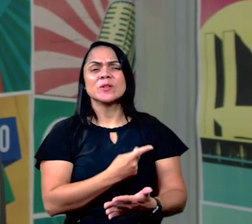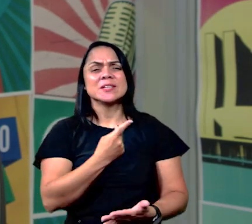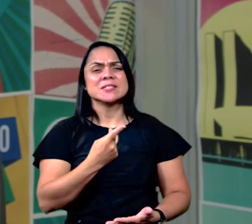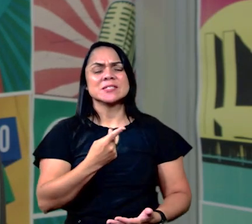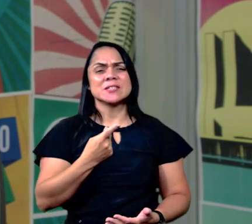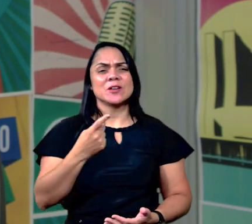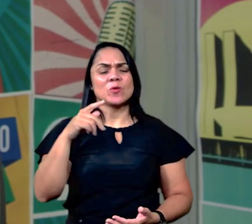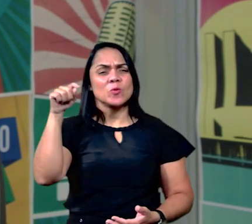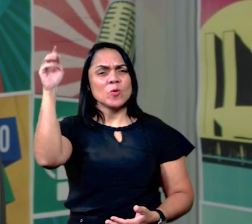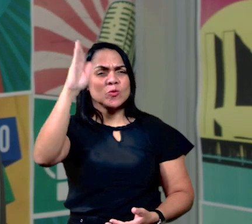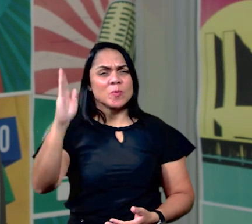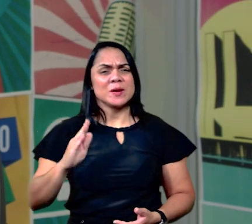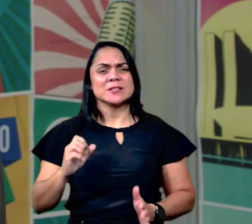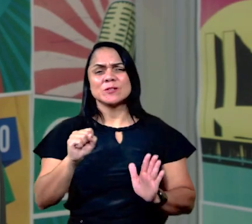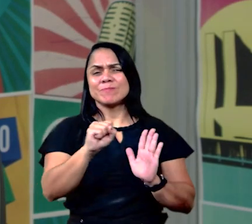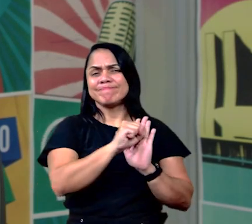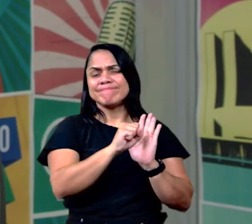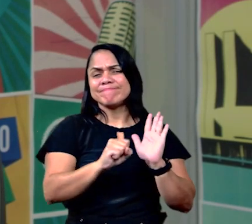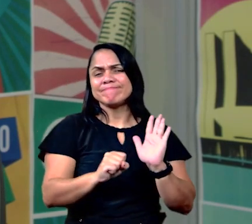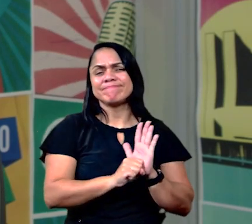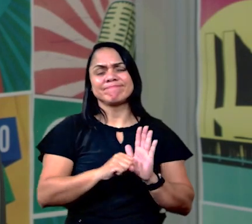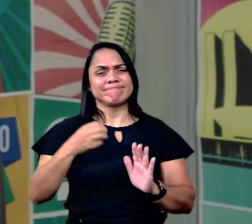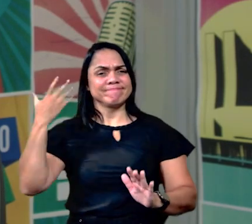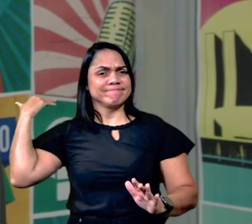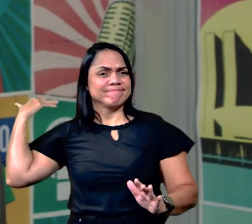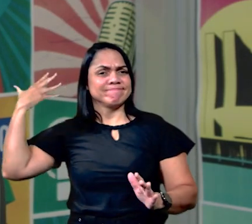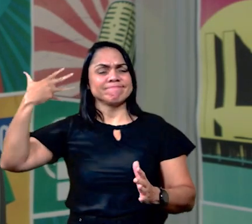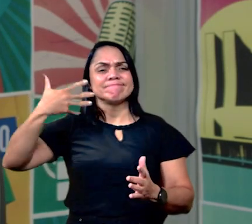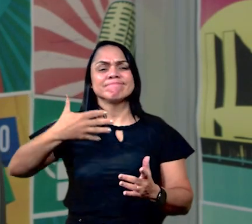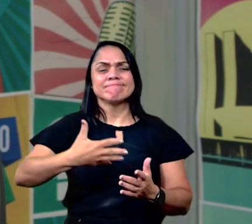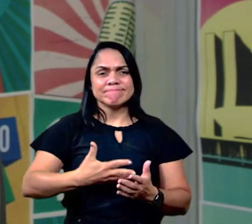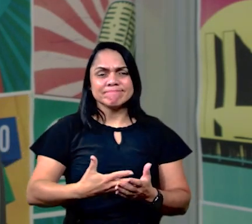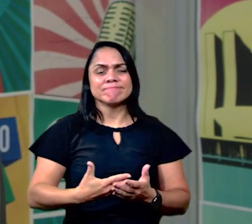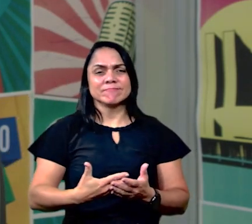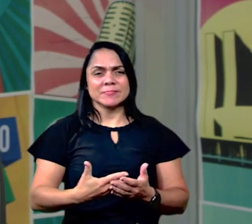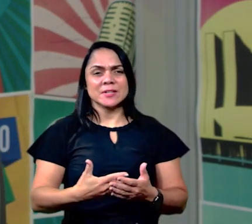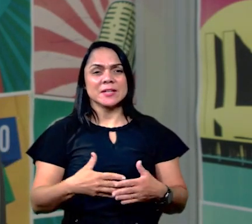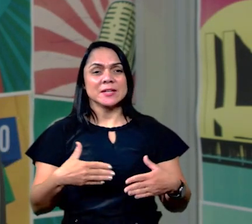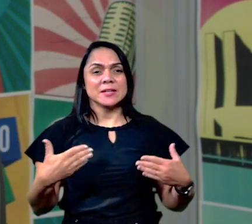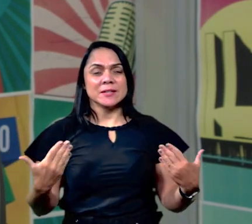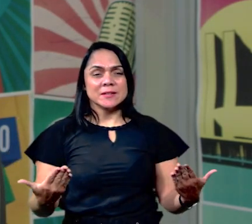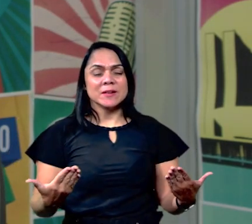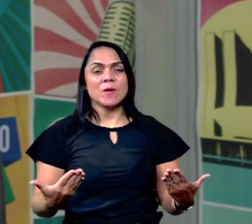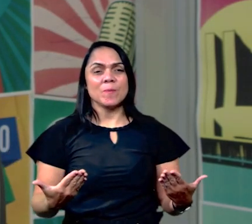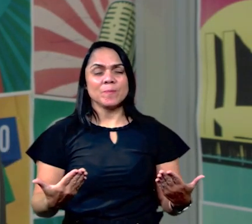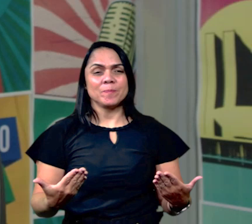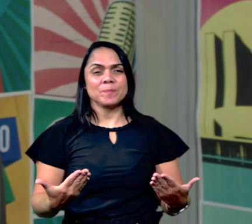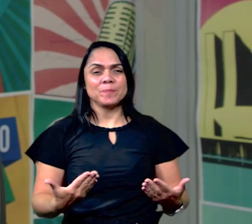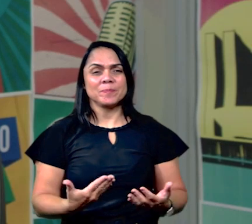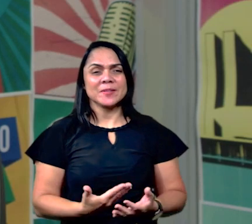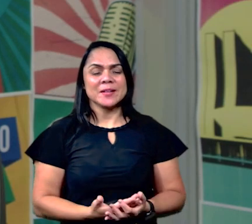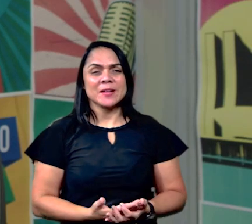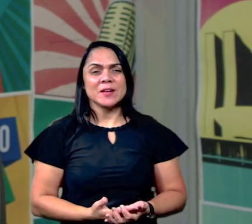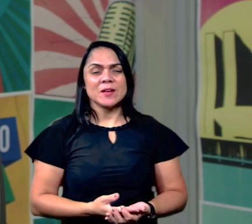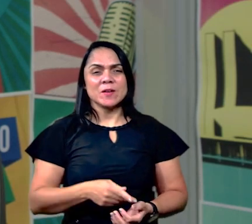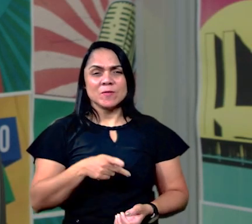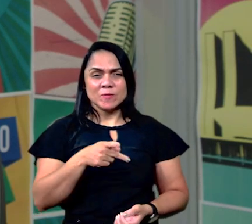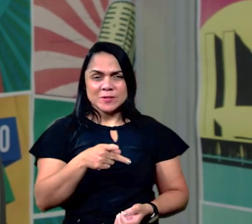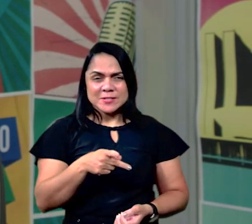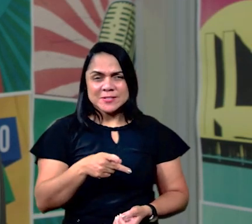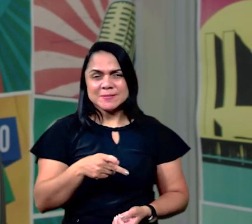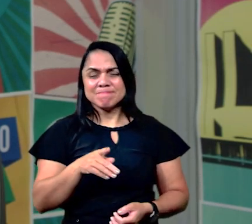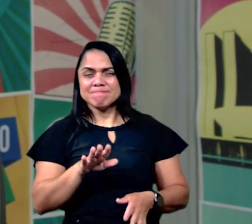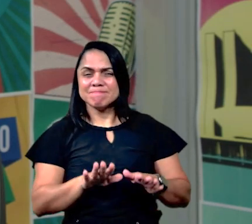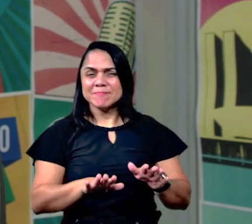séculos. Hum. Então, esse é o paradigma da laicidade histórico. E isso vem também, você disse que mais